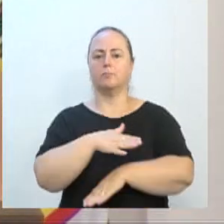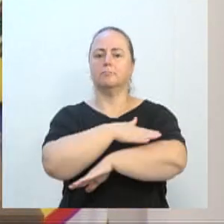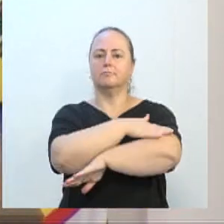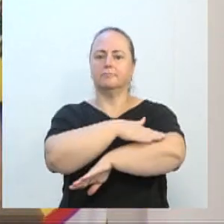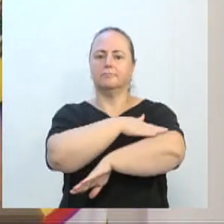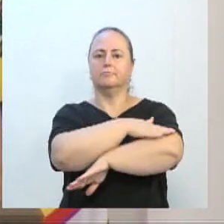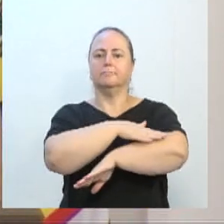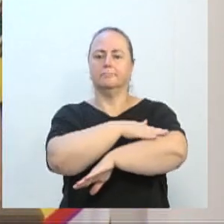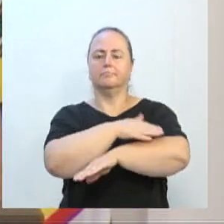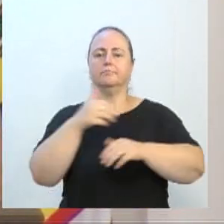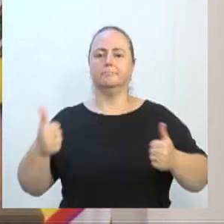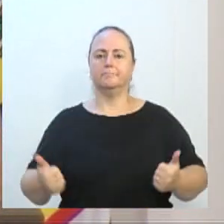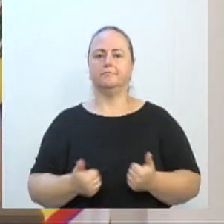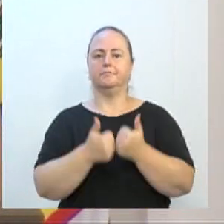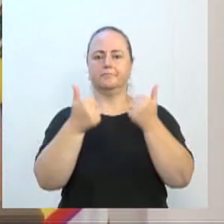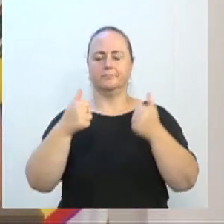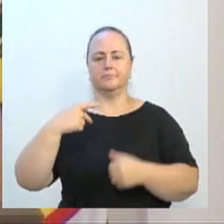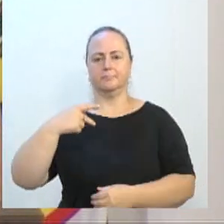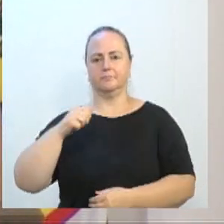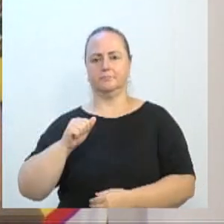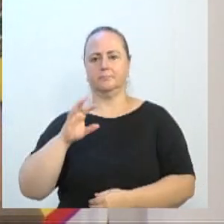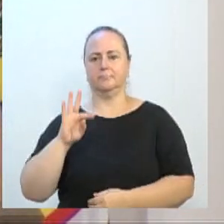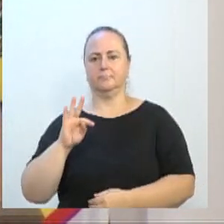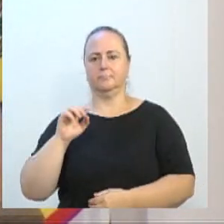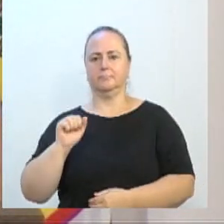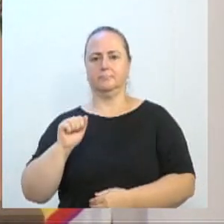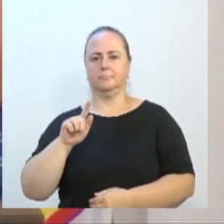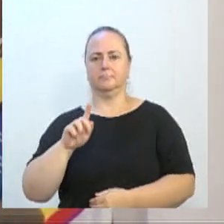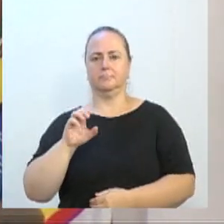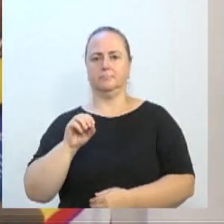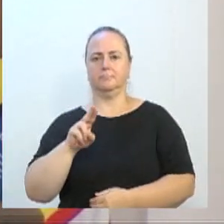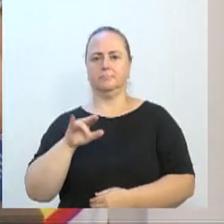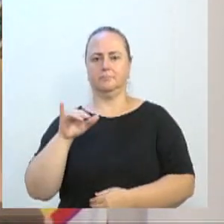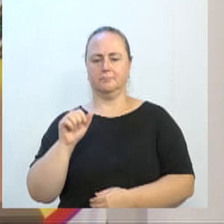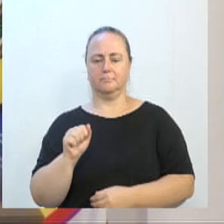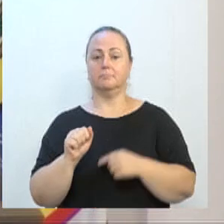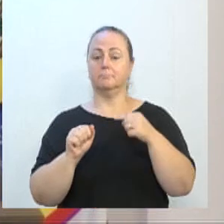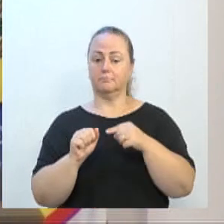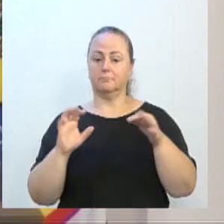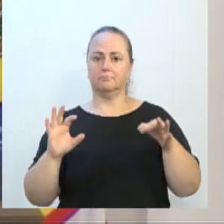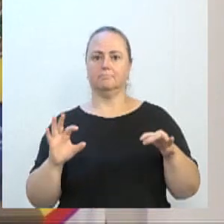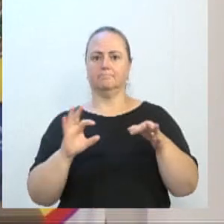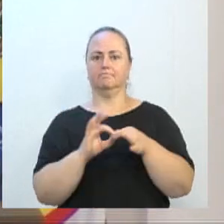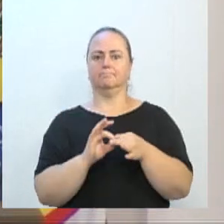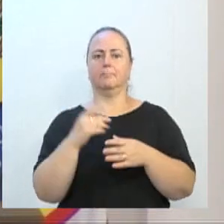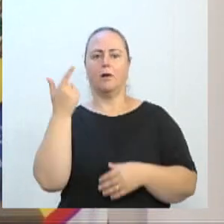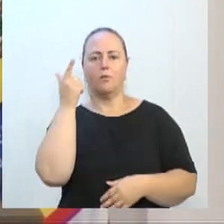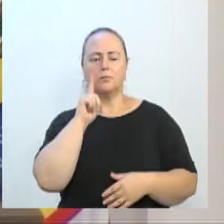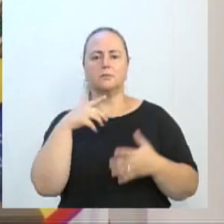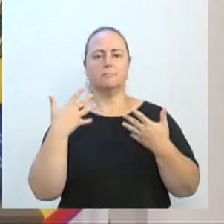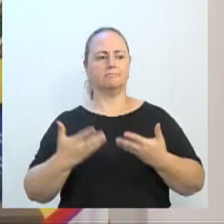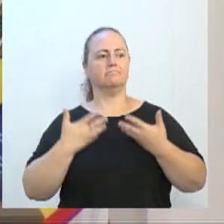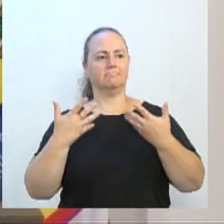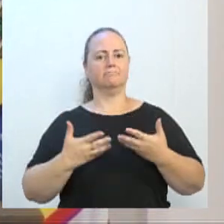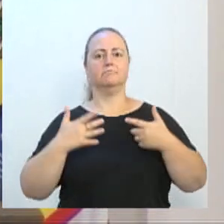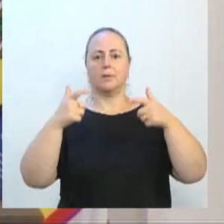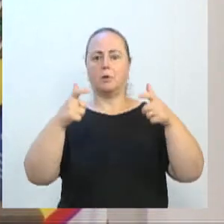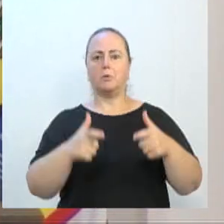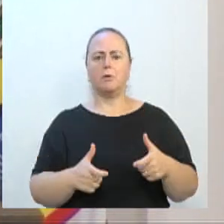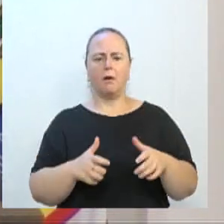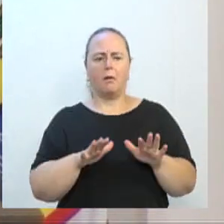encontra a Cervejaria Patagônia. Percebo que a gente conseguiu, por meio dessa parceria, trazer muita vitalidade para um espaço que antes